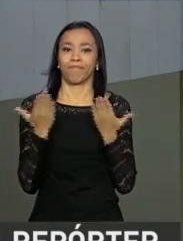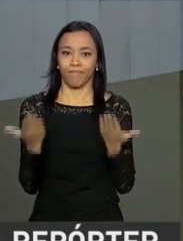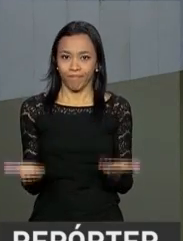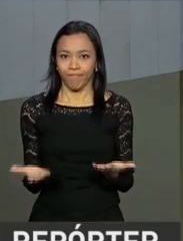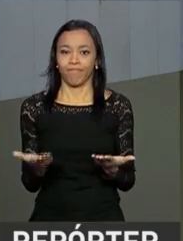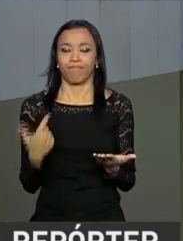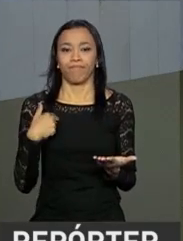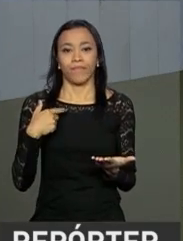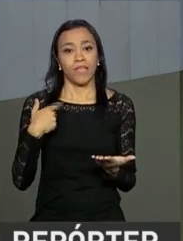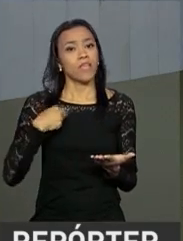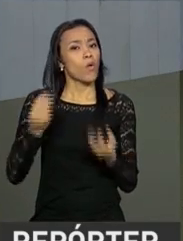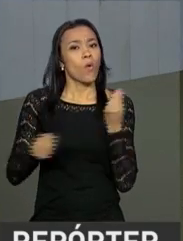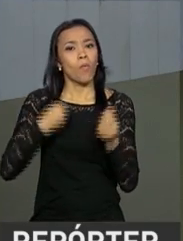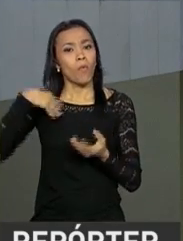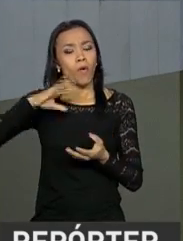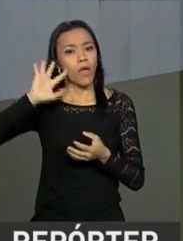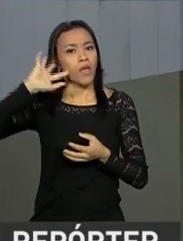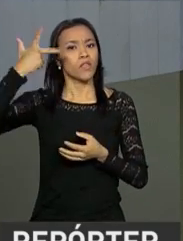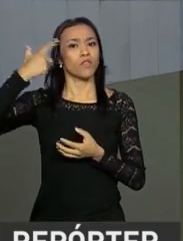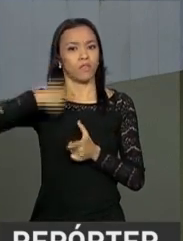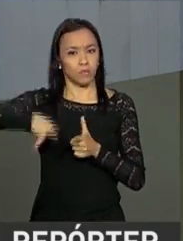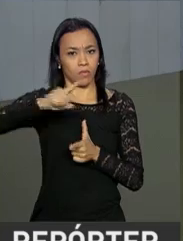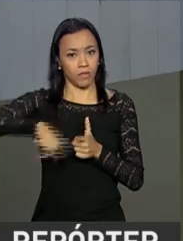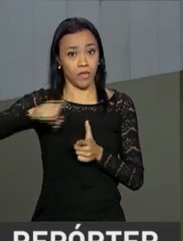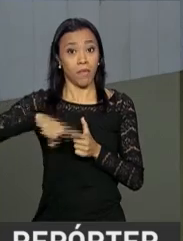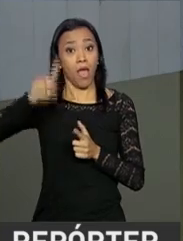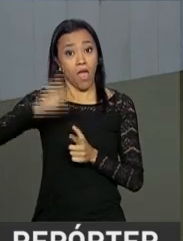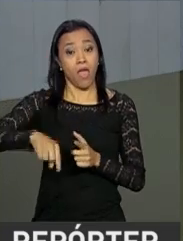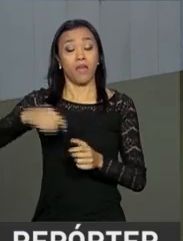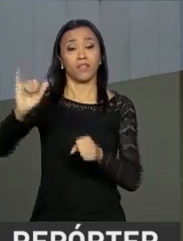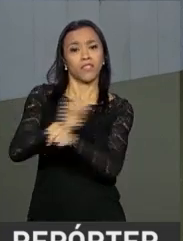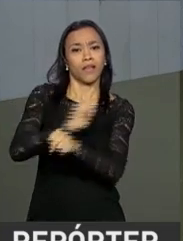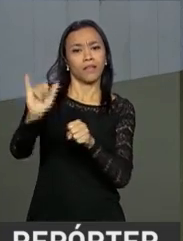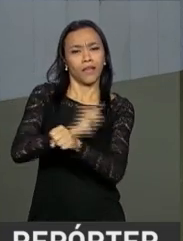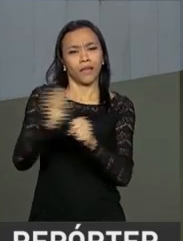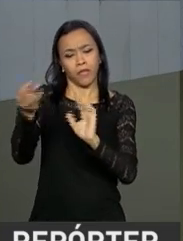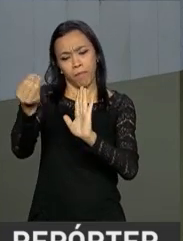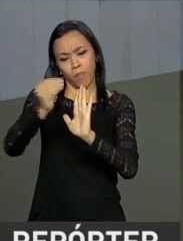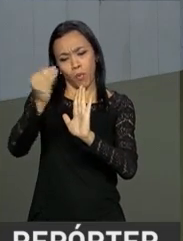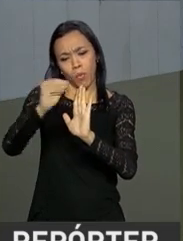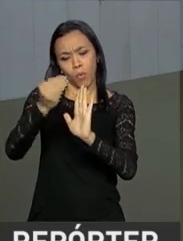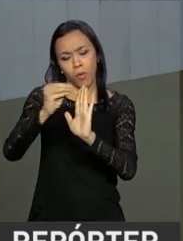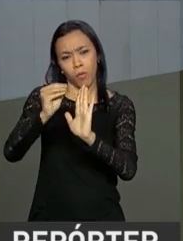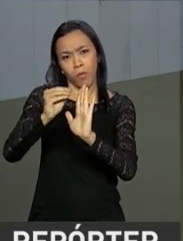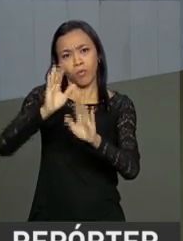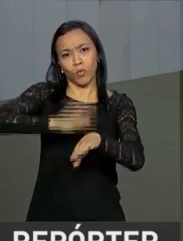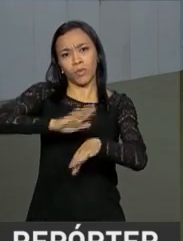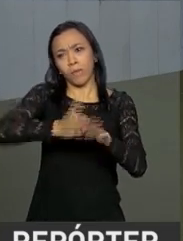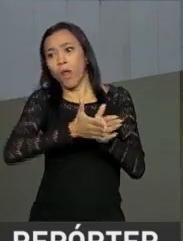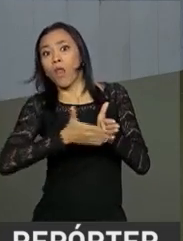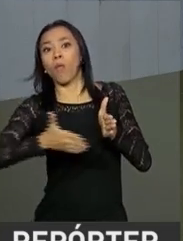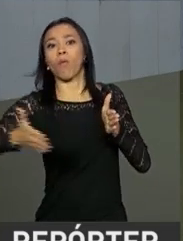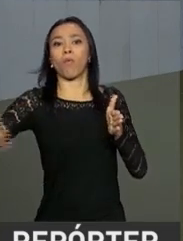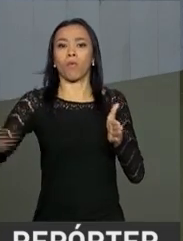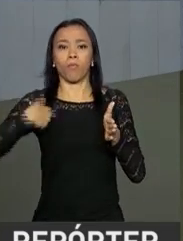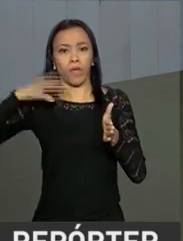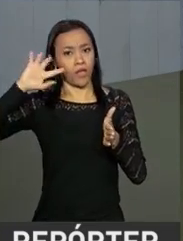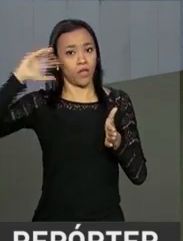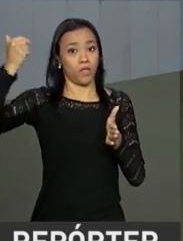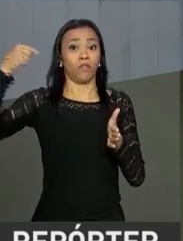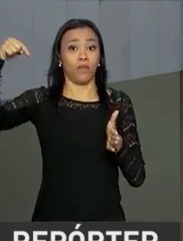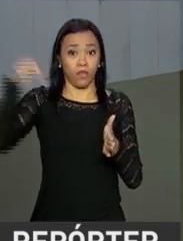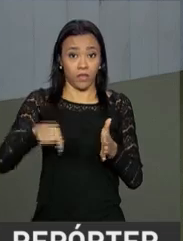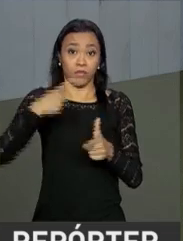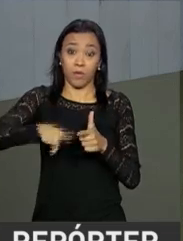ajudar a resolver essa crise, uma medida de longo prazo com credibilidade é fundamental, daí a importância